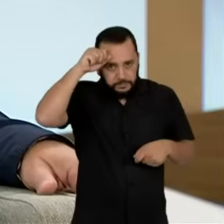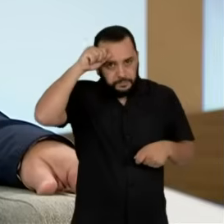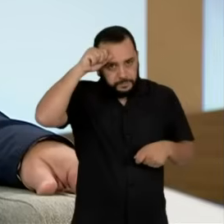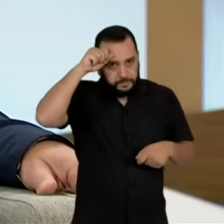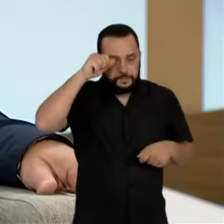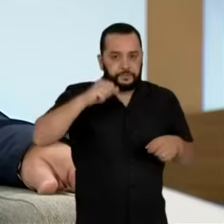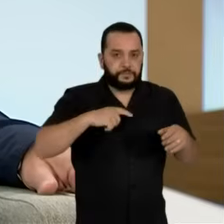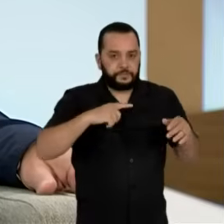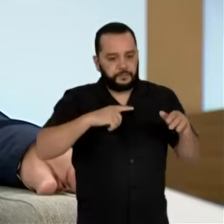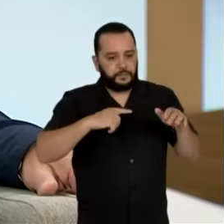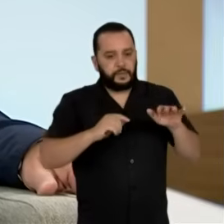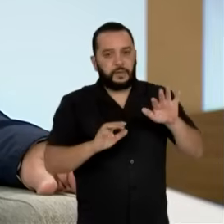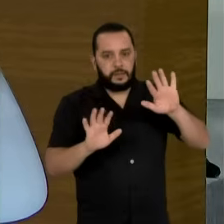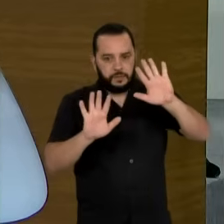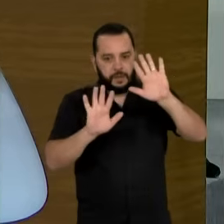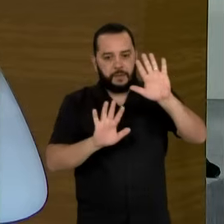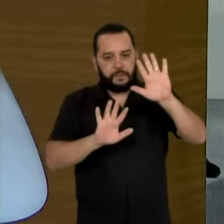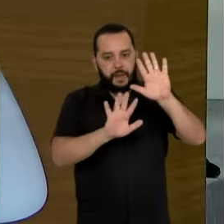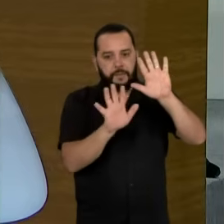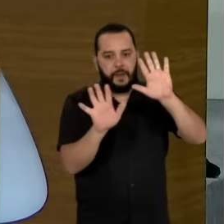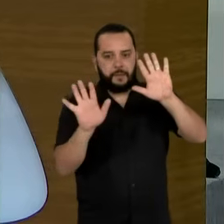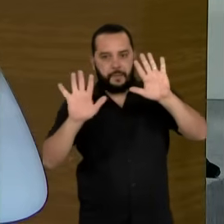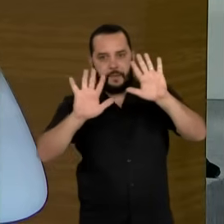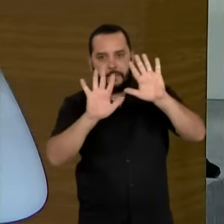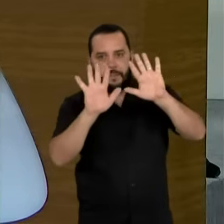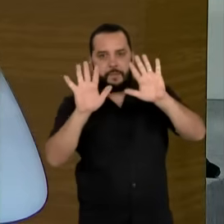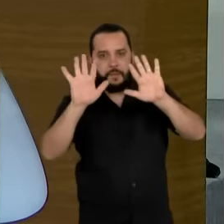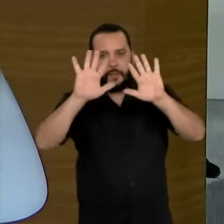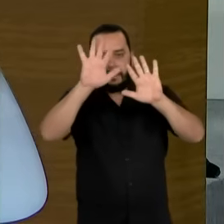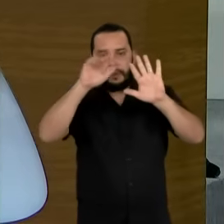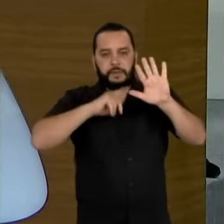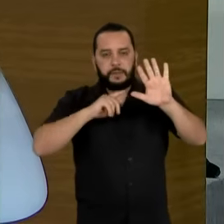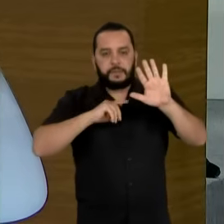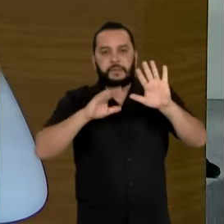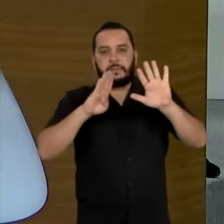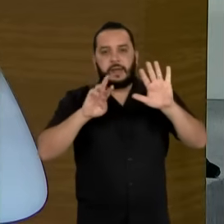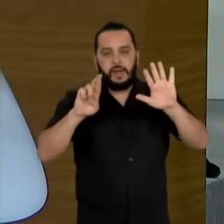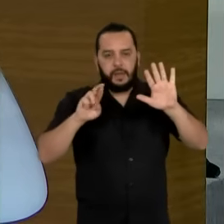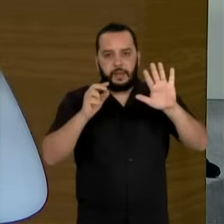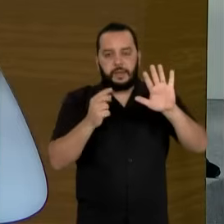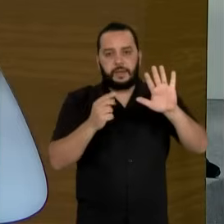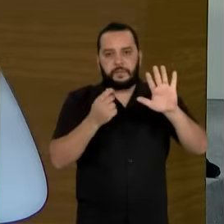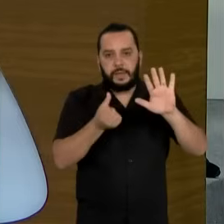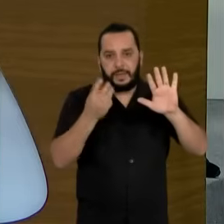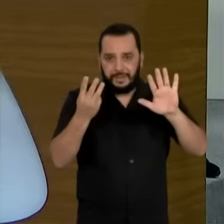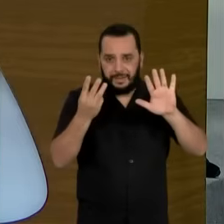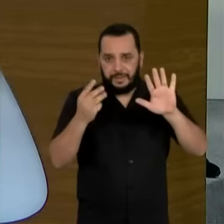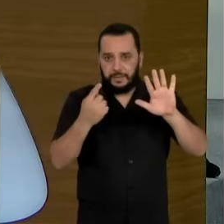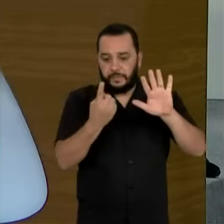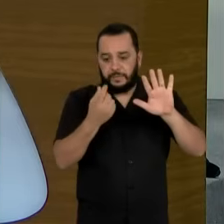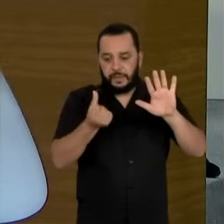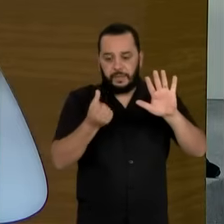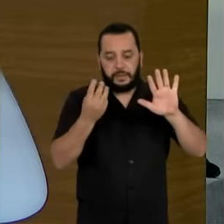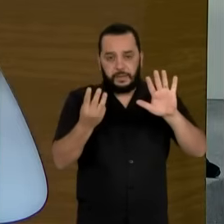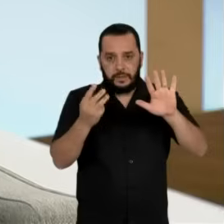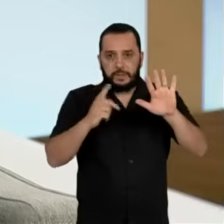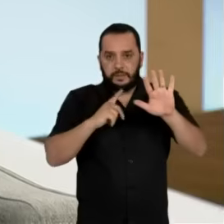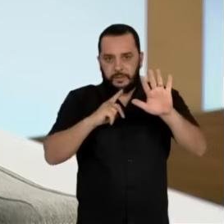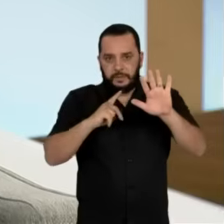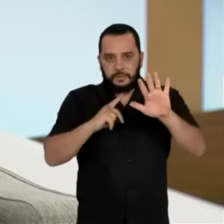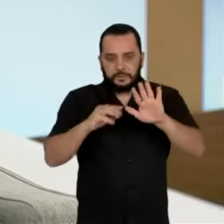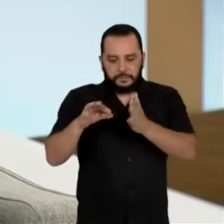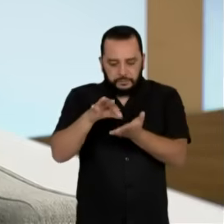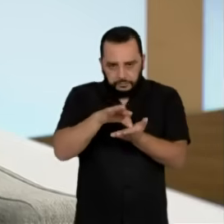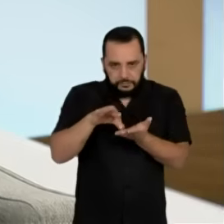Com o agronegócio, etc. E com a abertura da BR-163, houve a proposta de escoar a